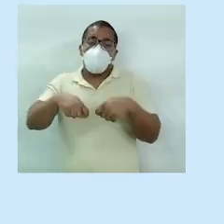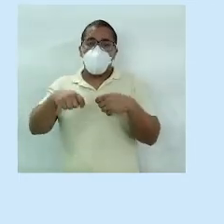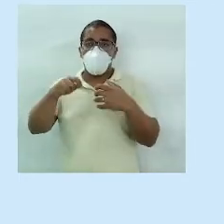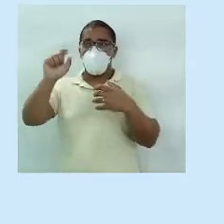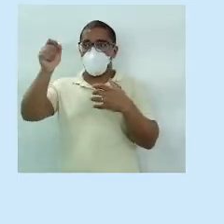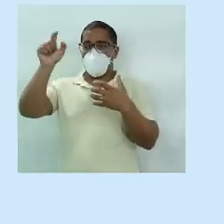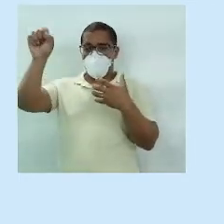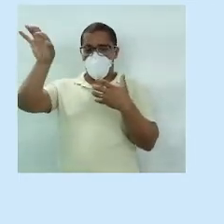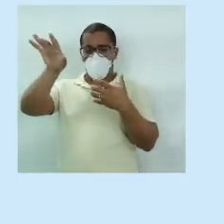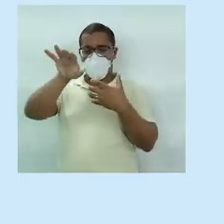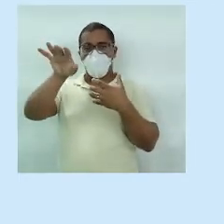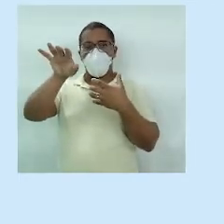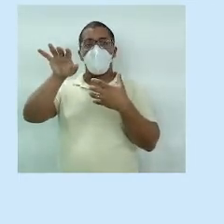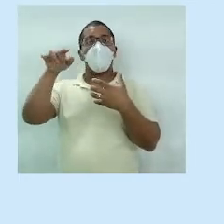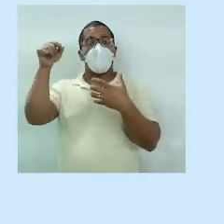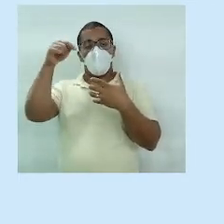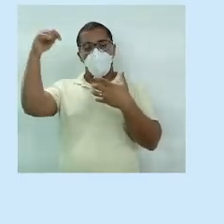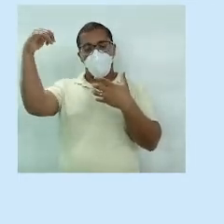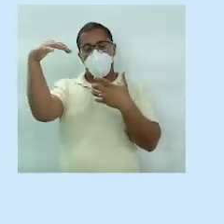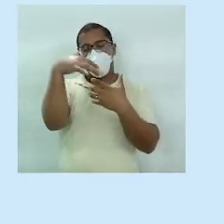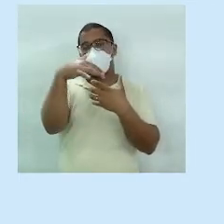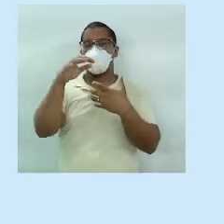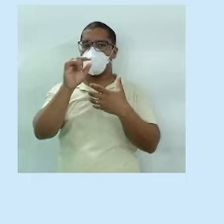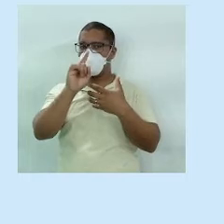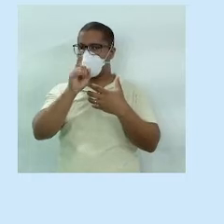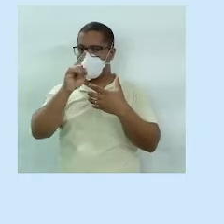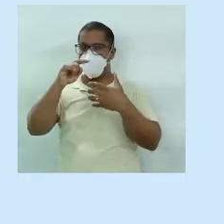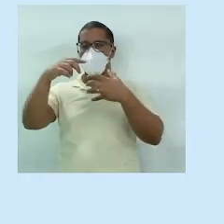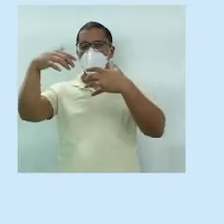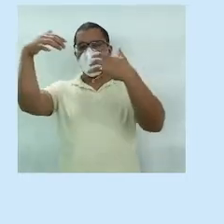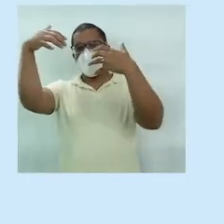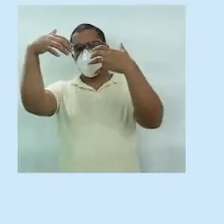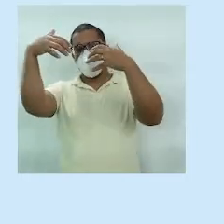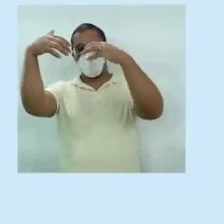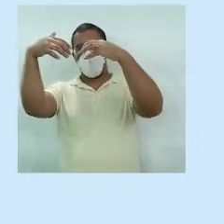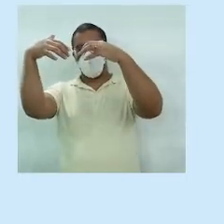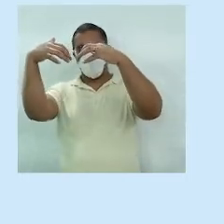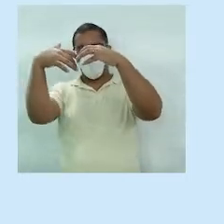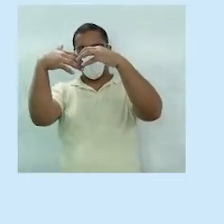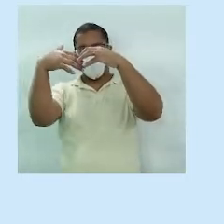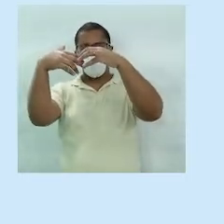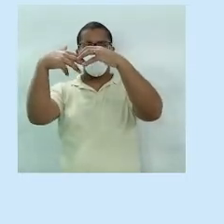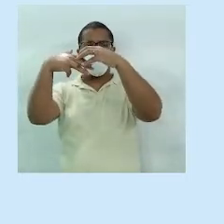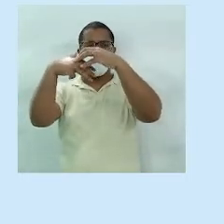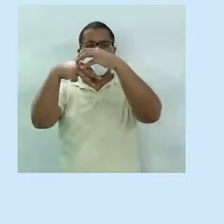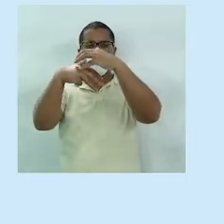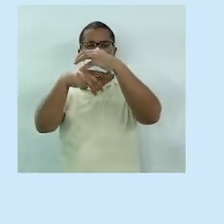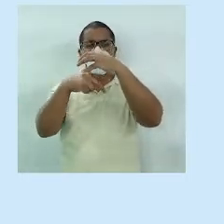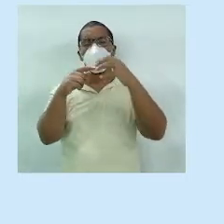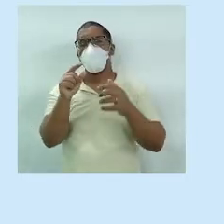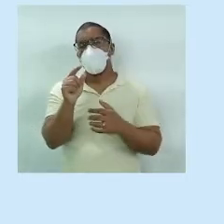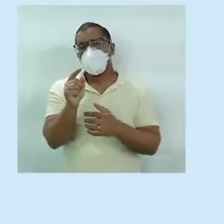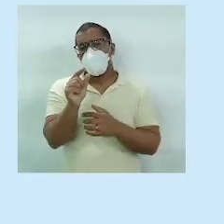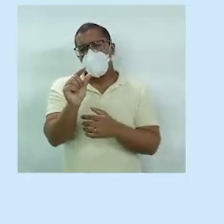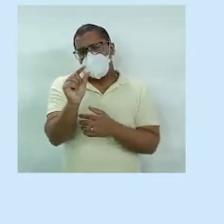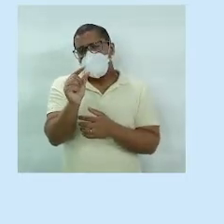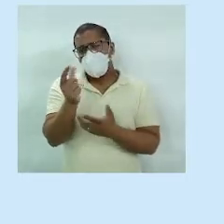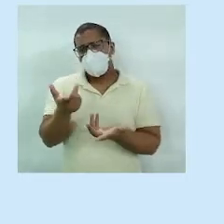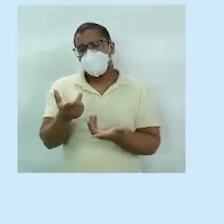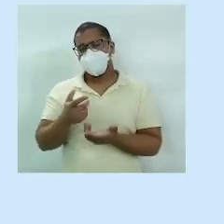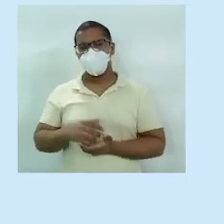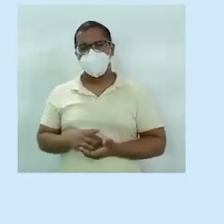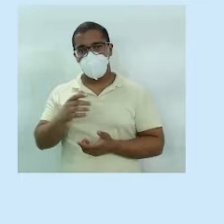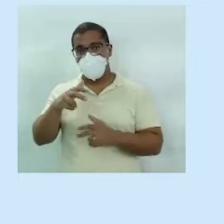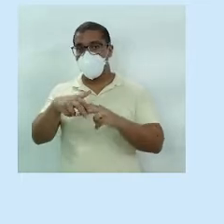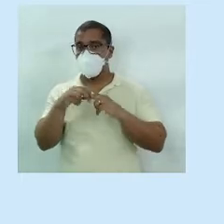entrar na Terra vindos do Sol, tá certo? Por isso que é importante amenizar os efeitos